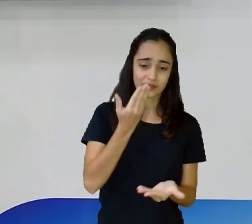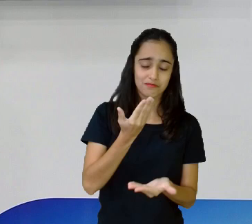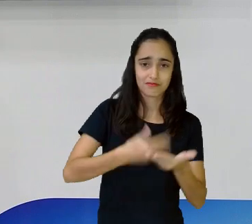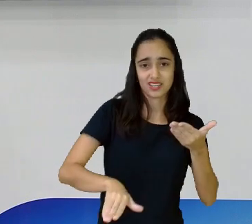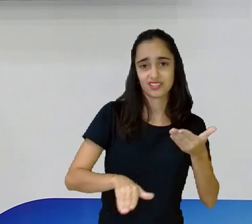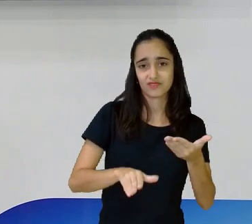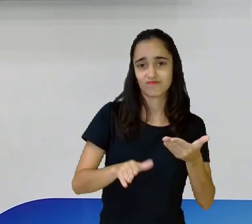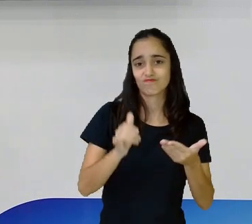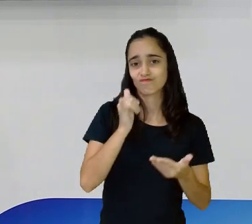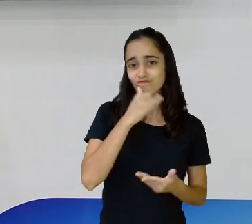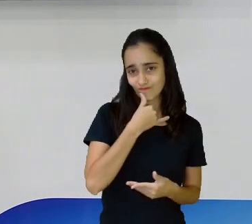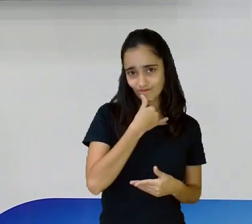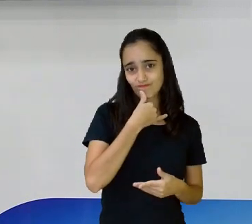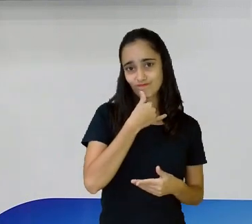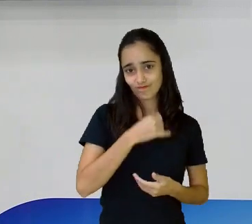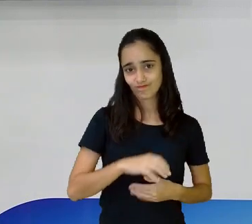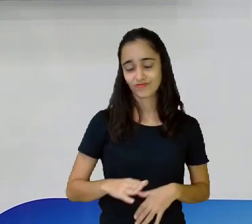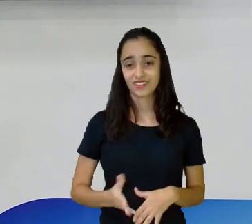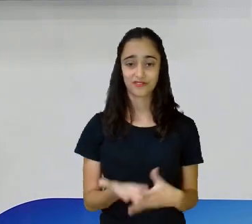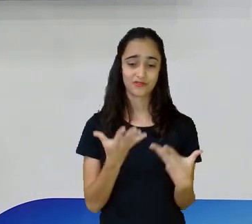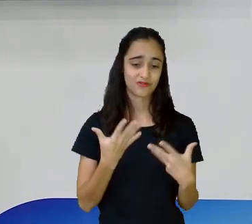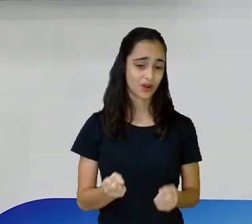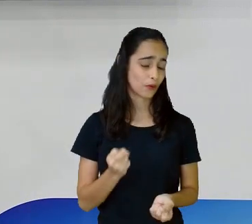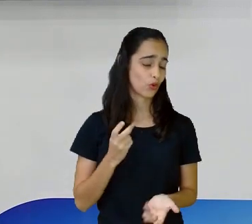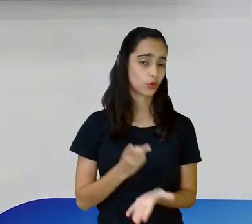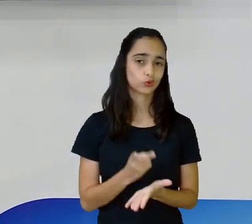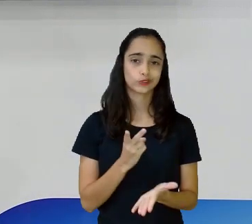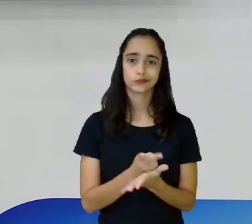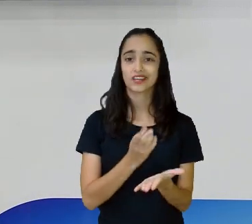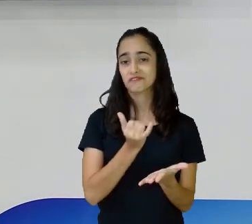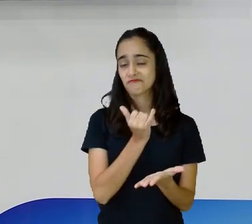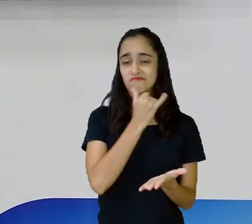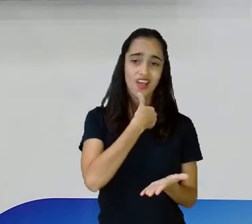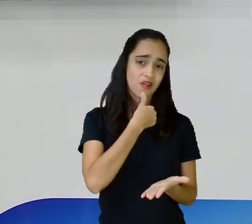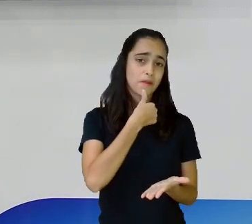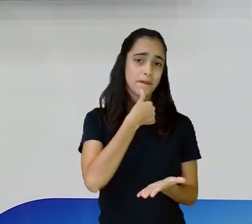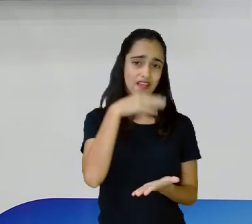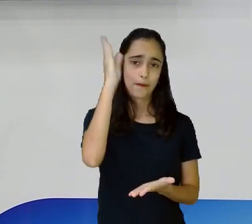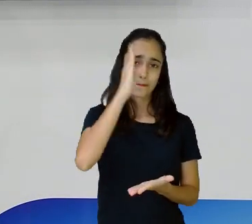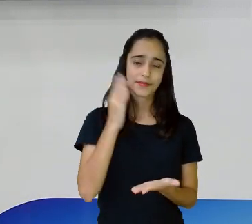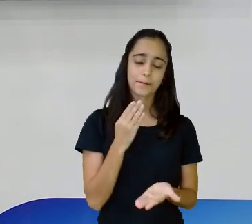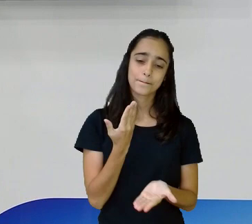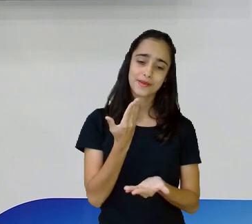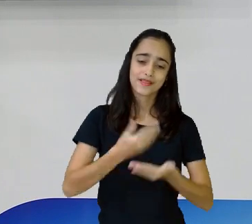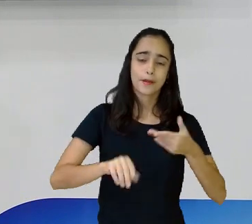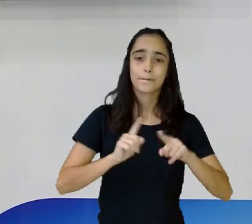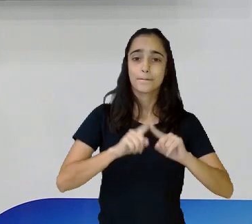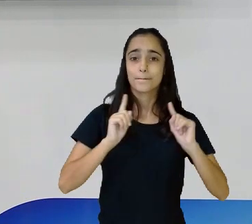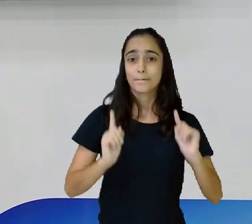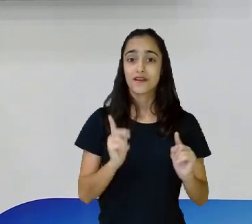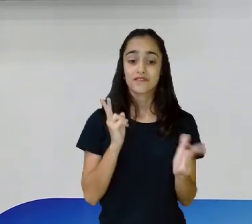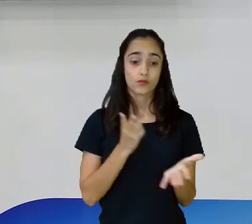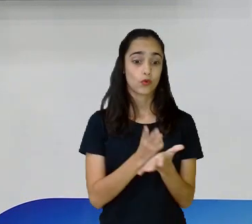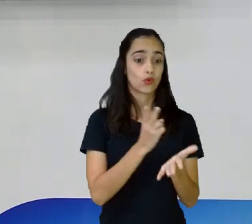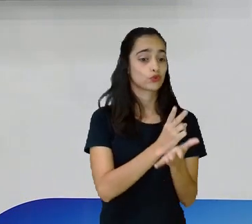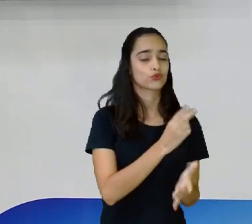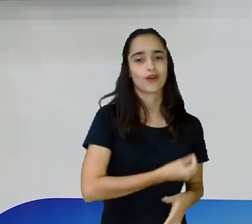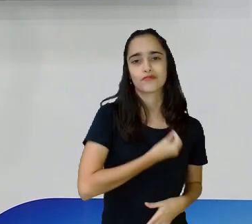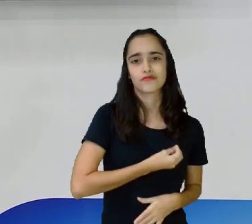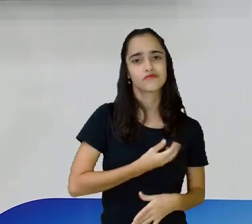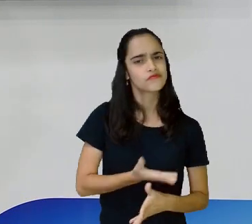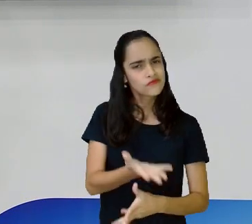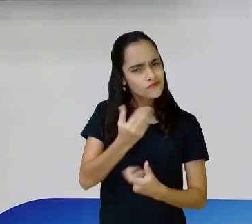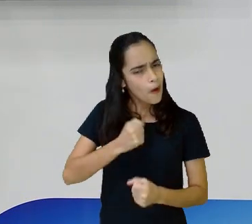Talvez não, mas vamos seguir, né? Ah, infelizmente, mas vamos seguir a vida, né? Vamos pensar no Natal, vamos pensar